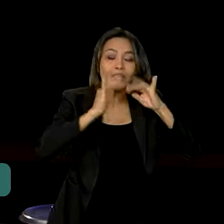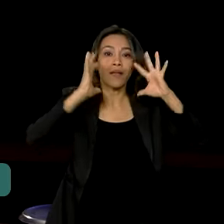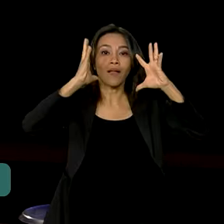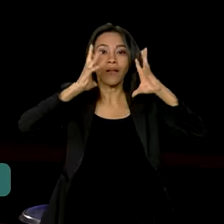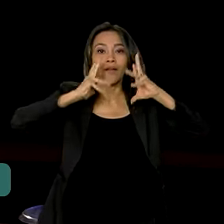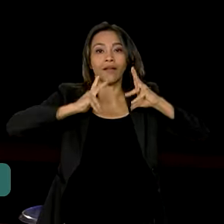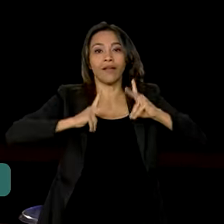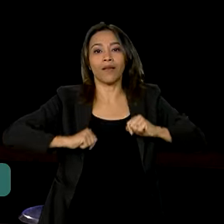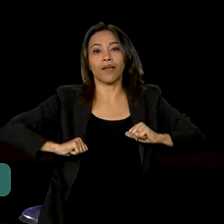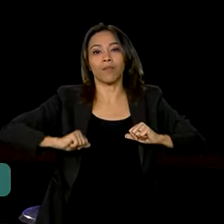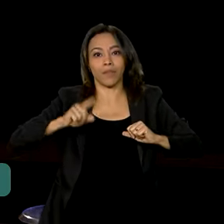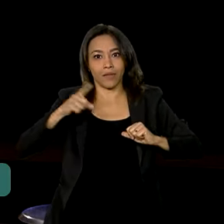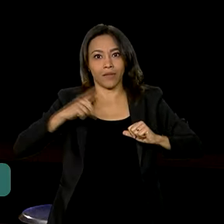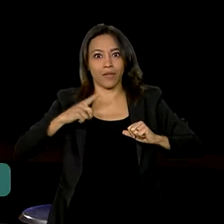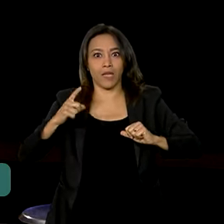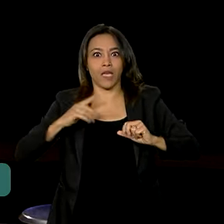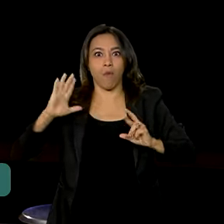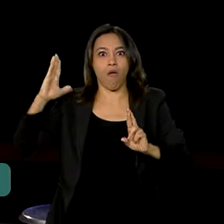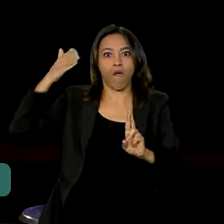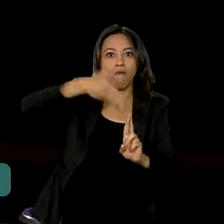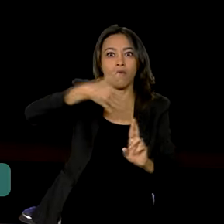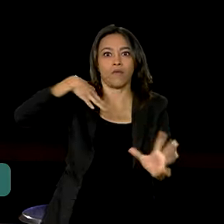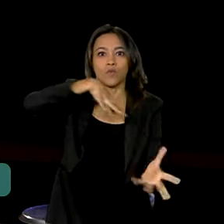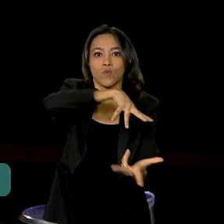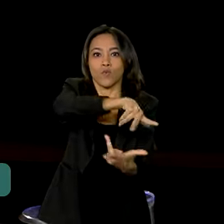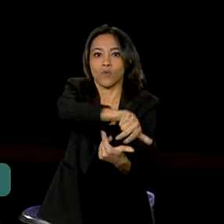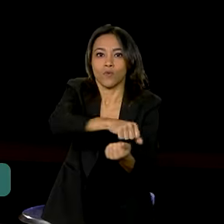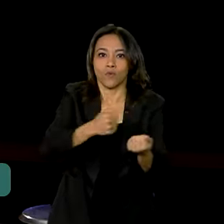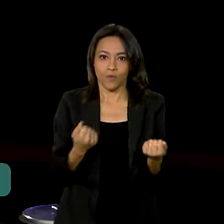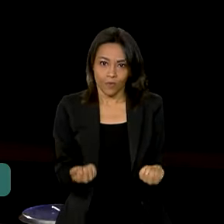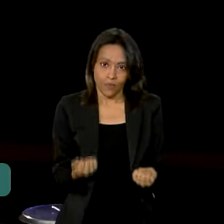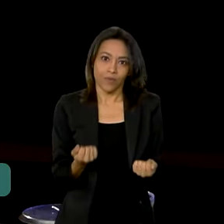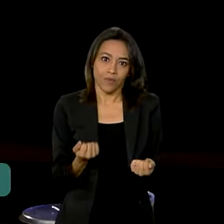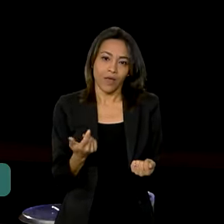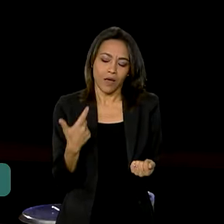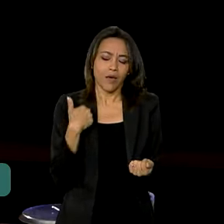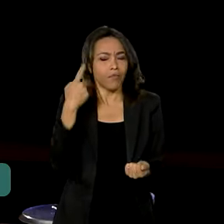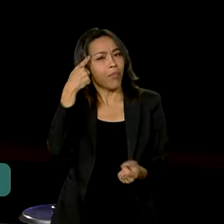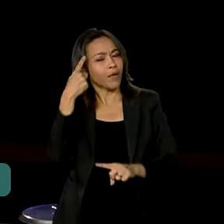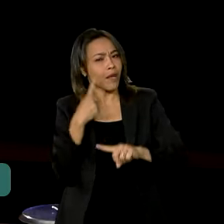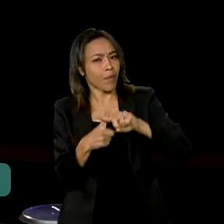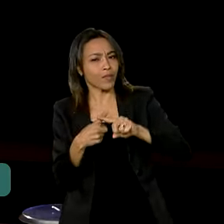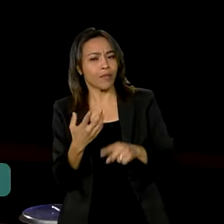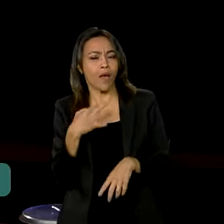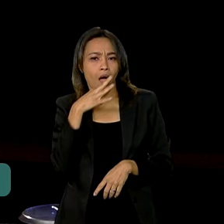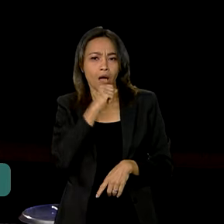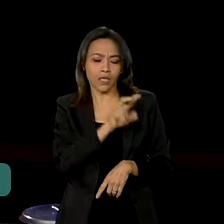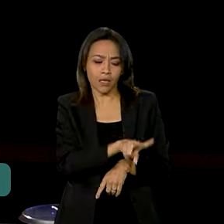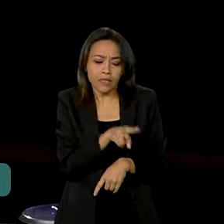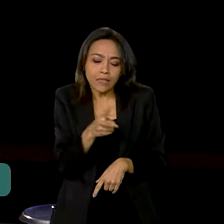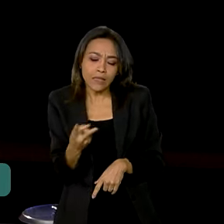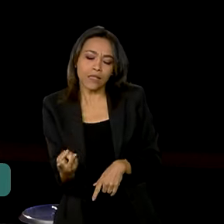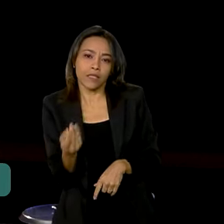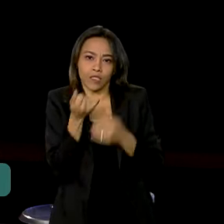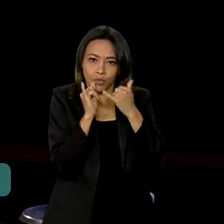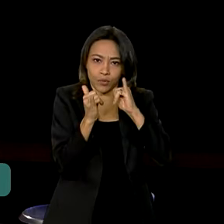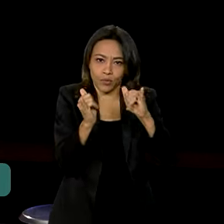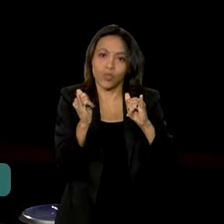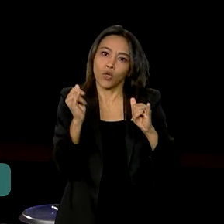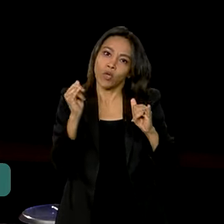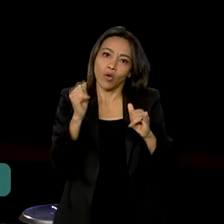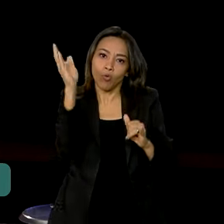um diferencial competitivo muito grande para o mundo. Então, eu sou muito otimista, eu acho que a transição energética o Brasil tem como